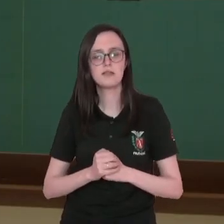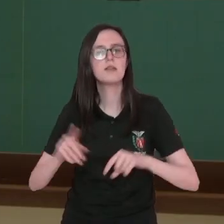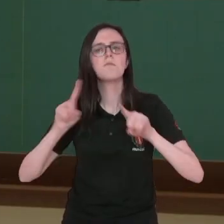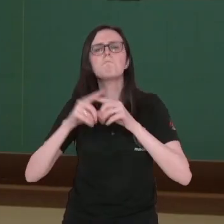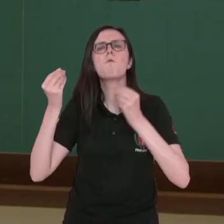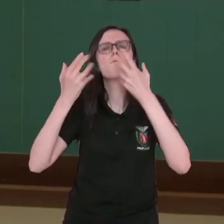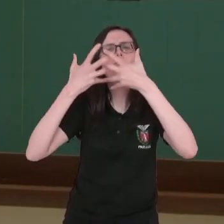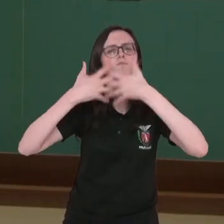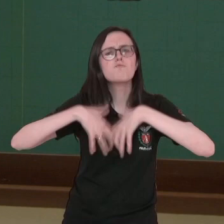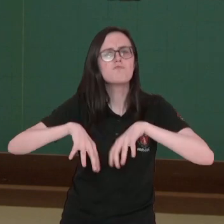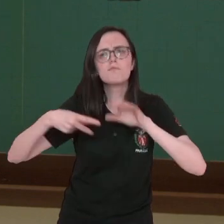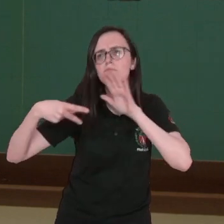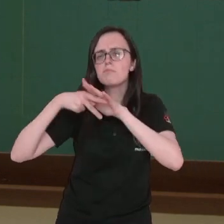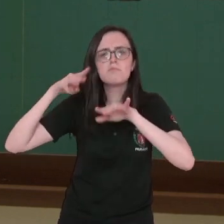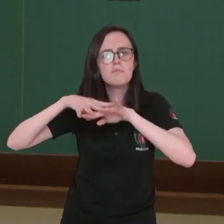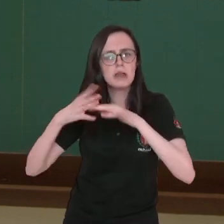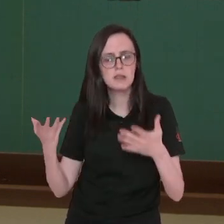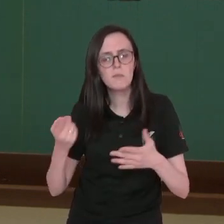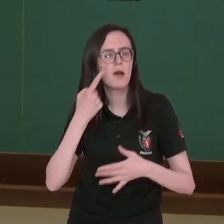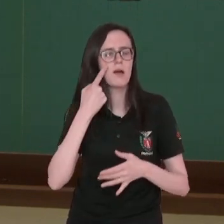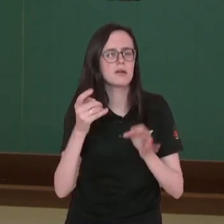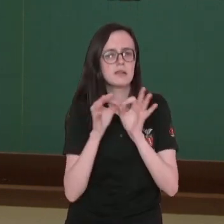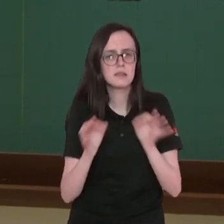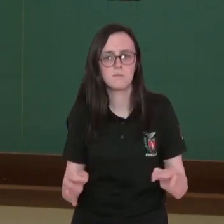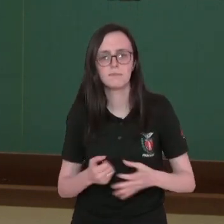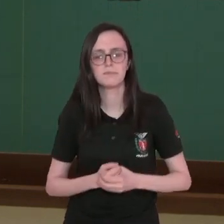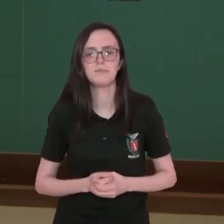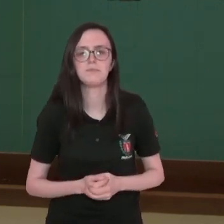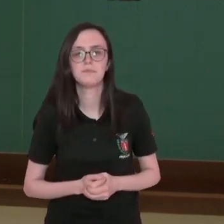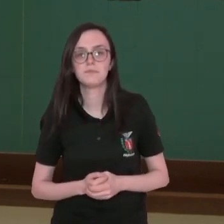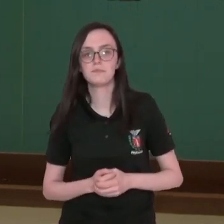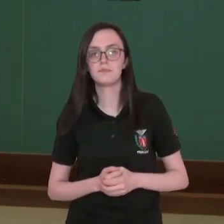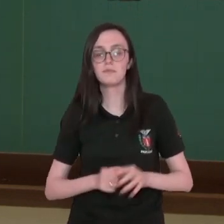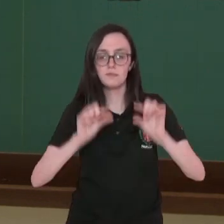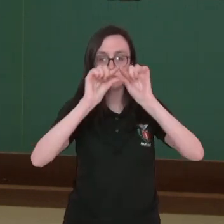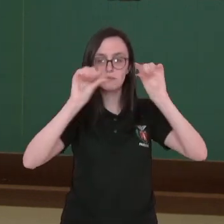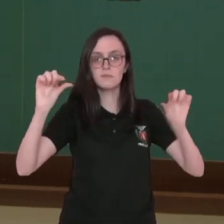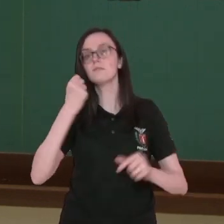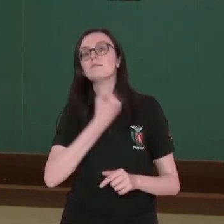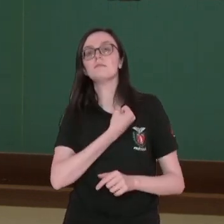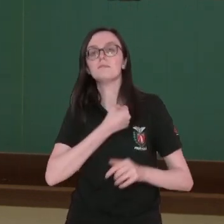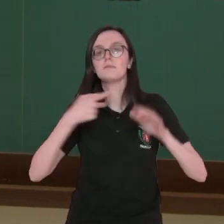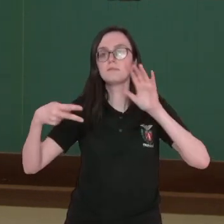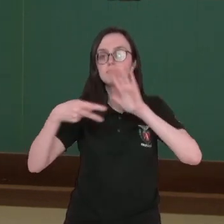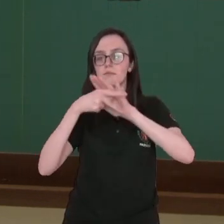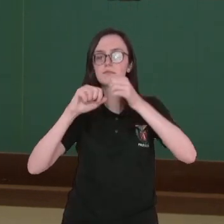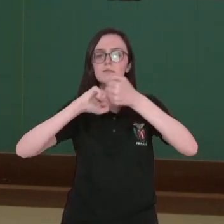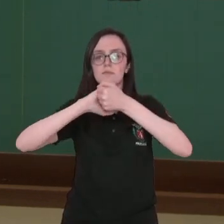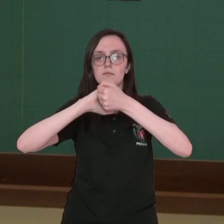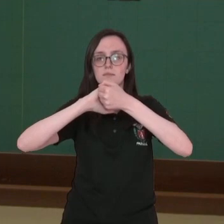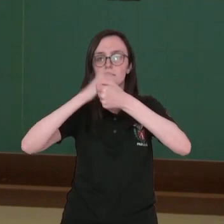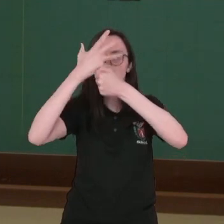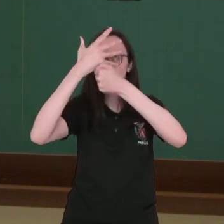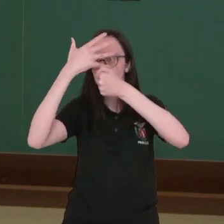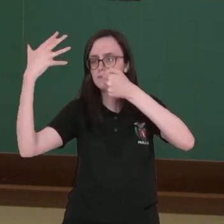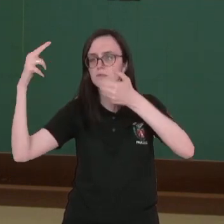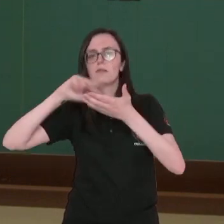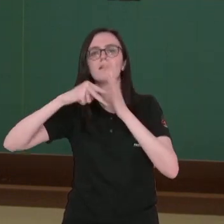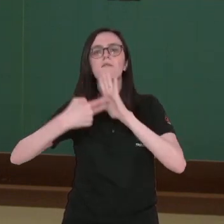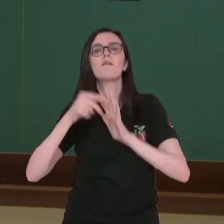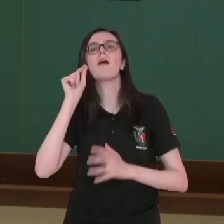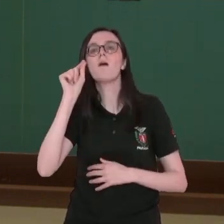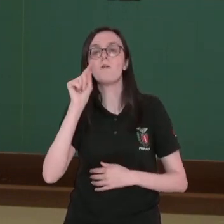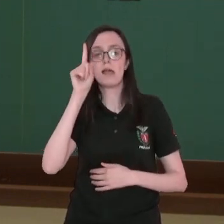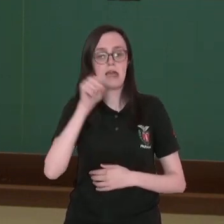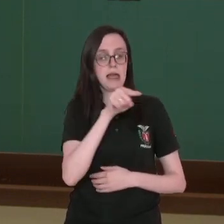modelo matemático? Pegue assim. Escrever um número em notação científica, você vai ter um número vezes uma